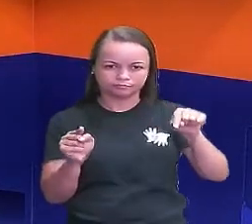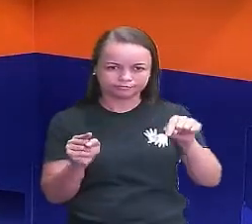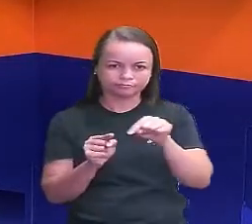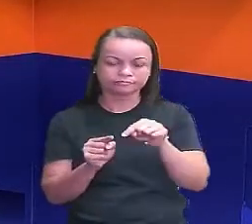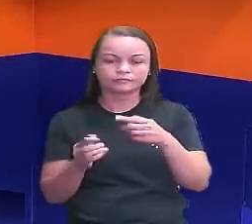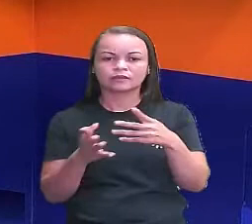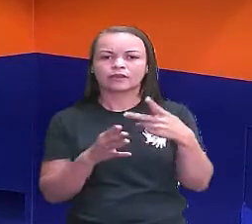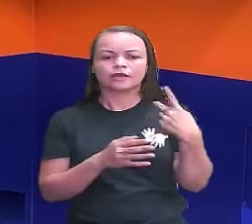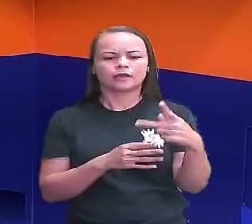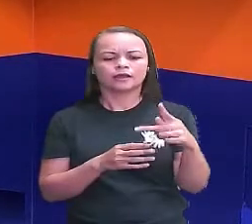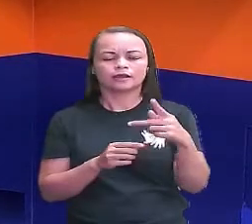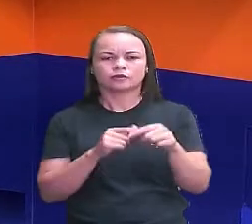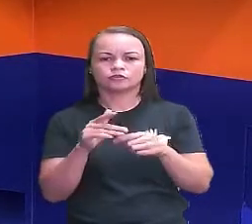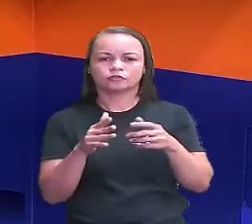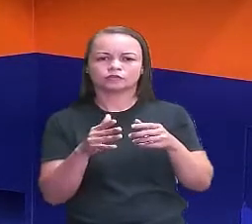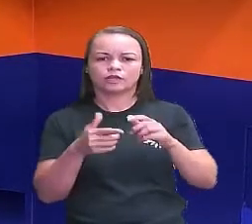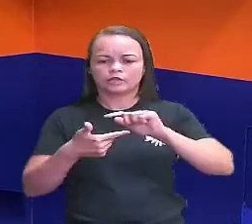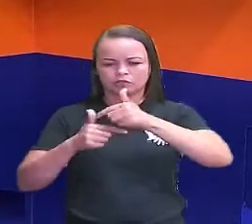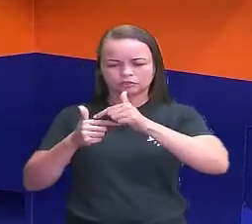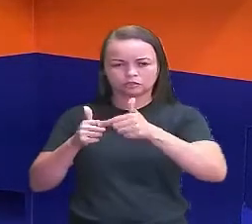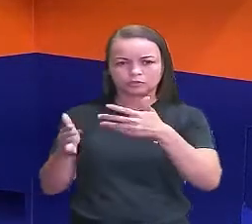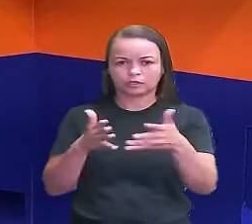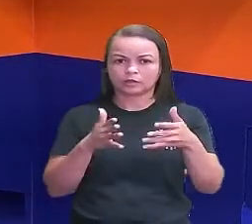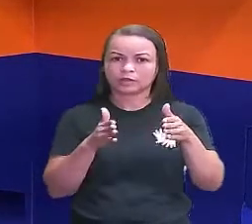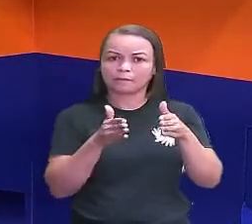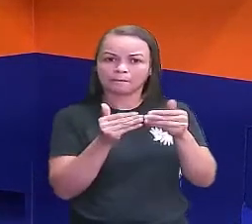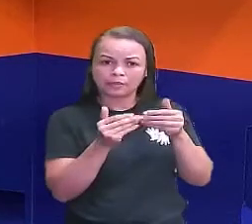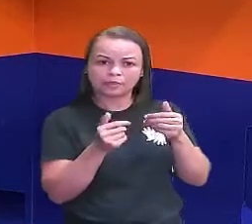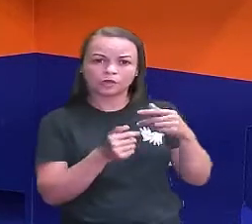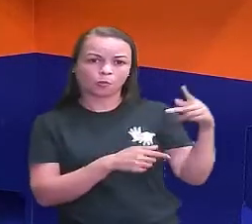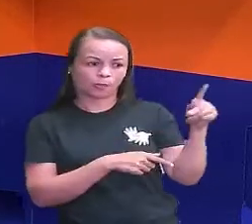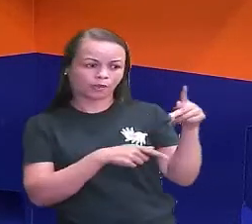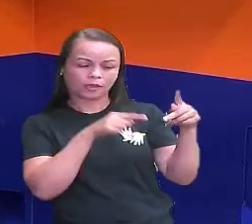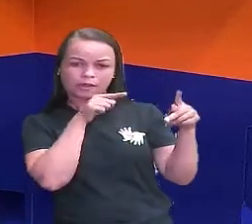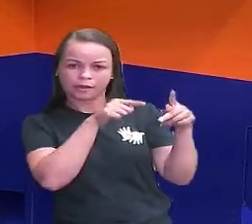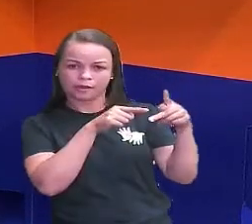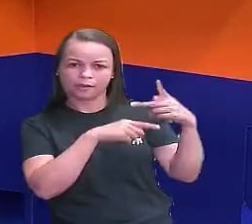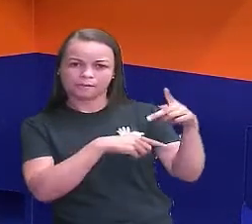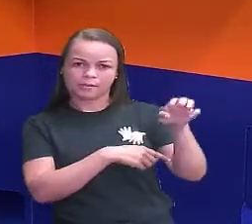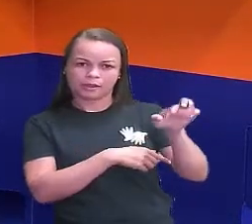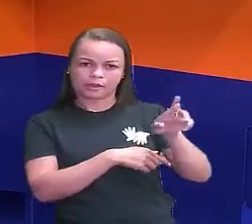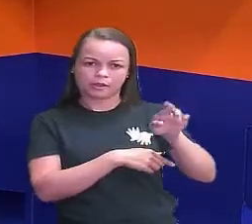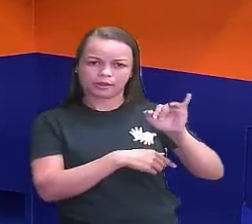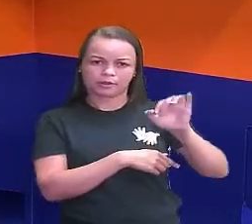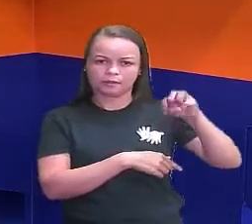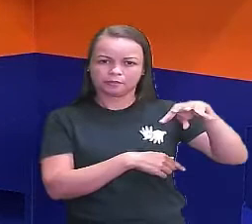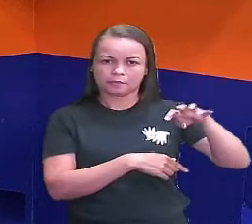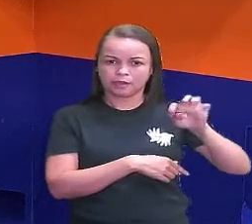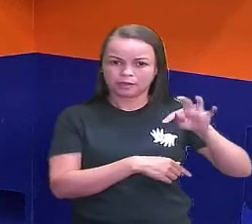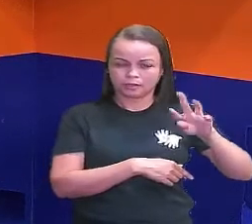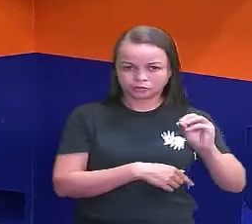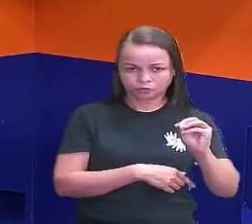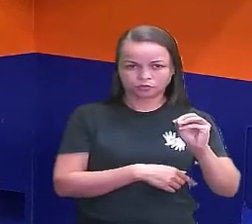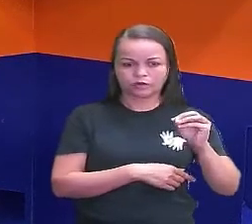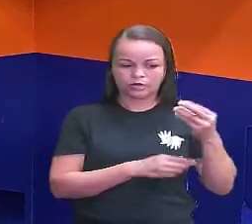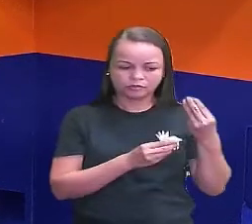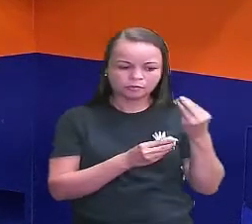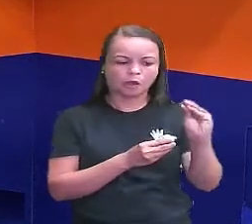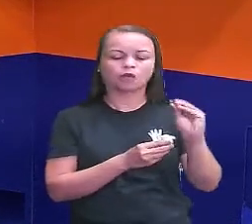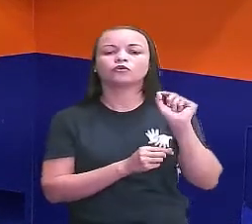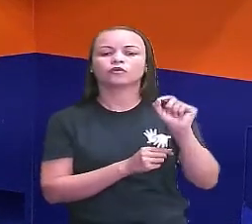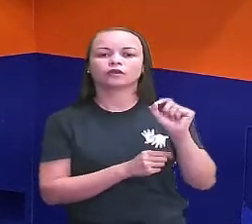quando você for resolver qualquer questão e ele pedir o perímetro, logo na questão ele vai estar dando um valor. Aqui eu coloquei a